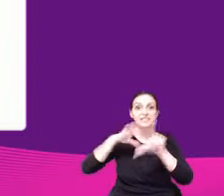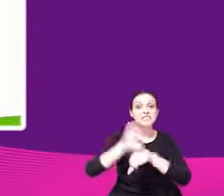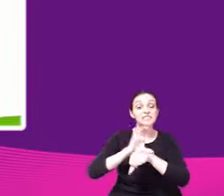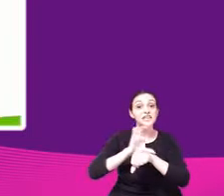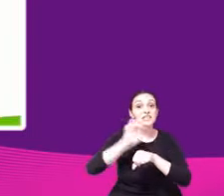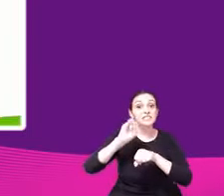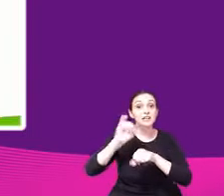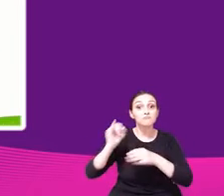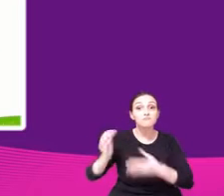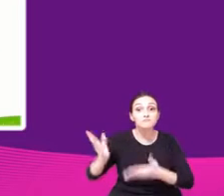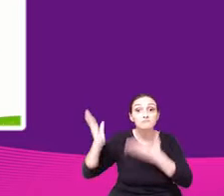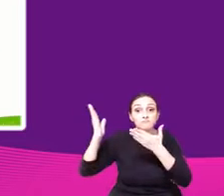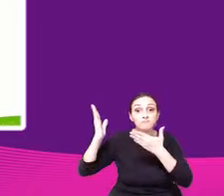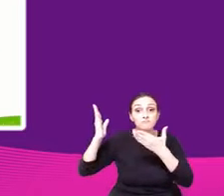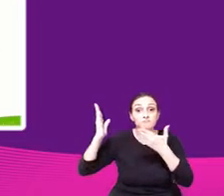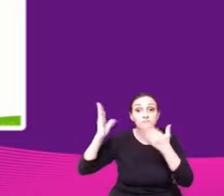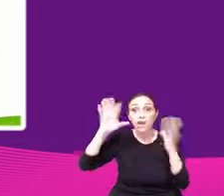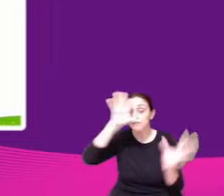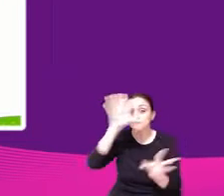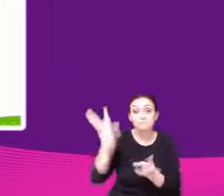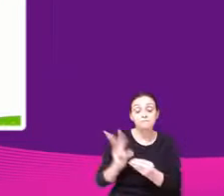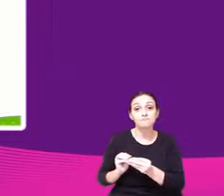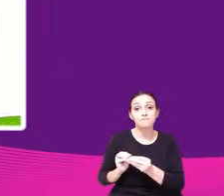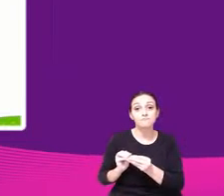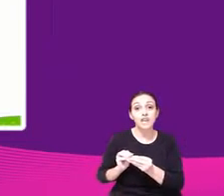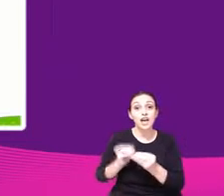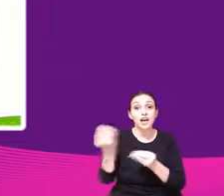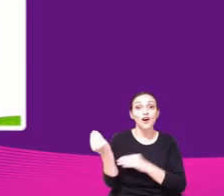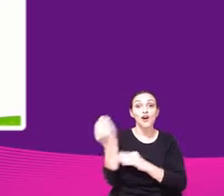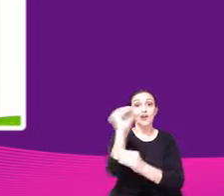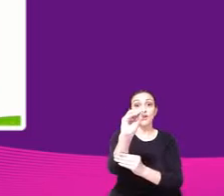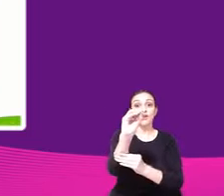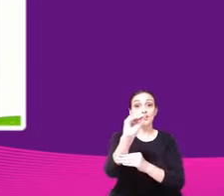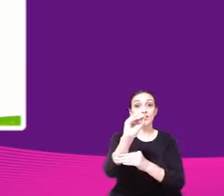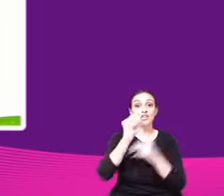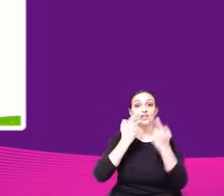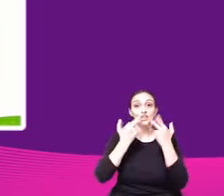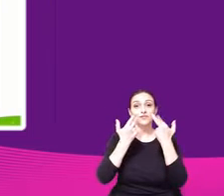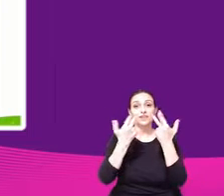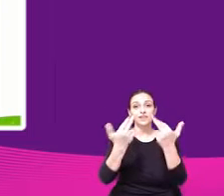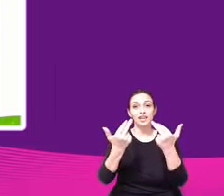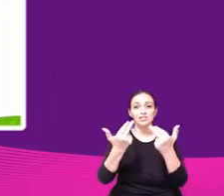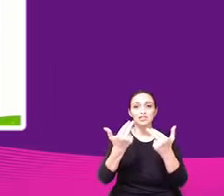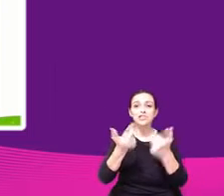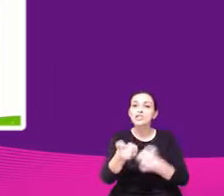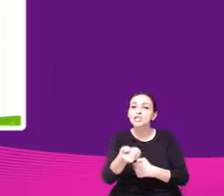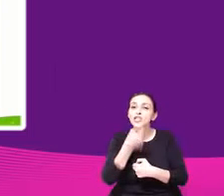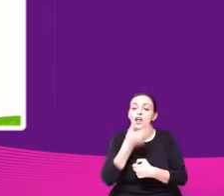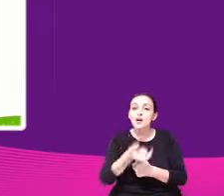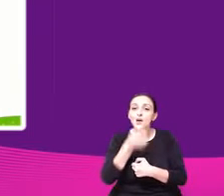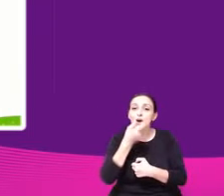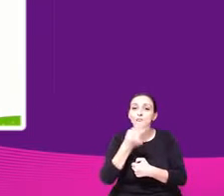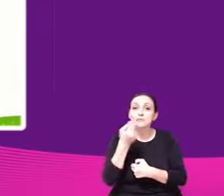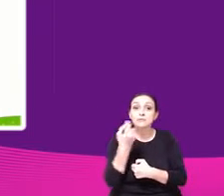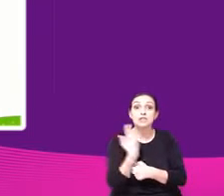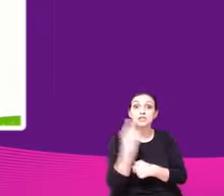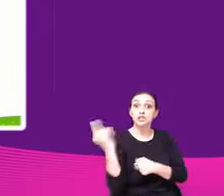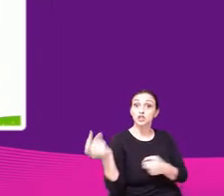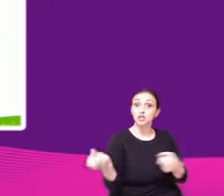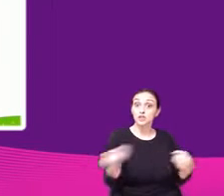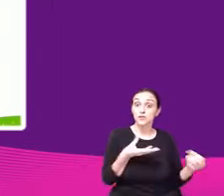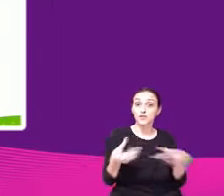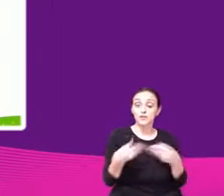aqui, e você põe a novidade das drogas, né, das drogas de última geração para fazer